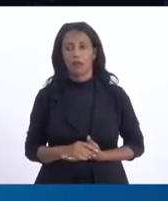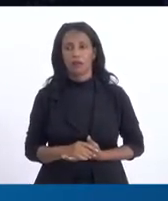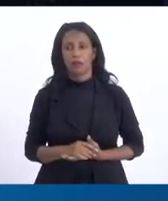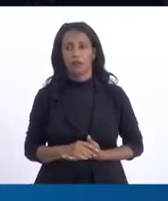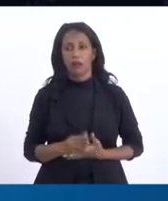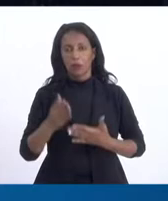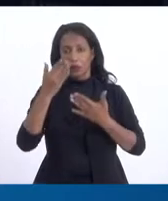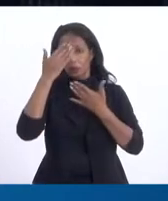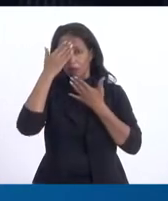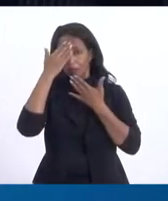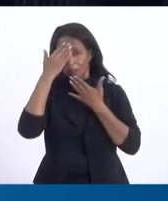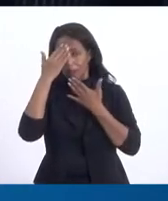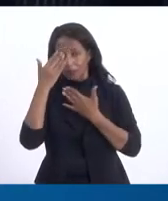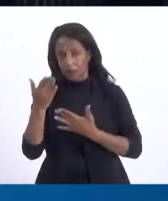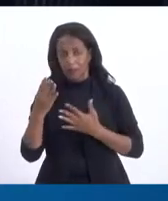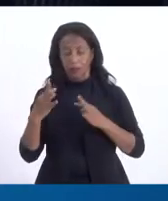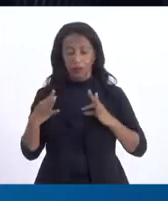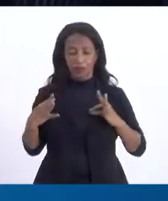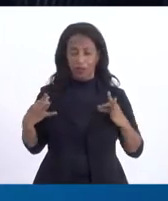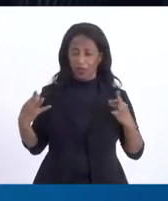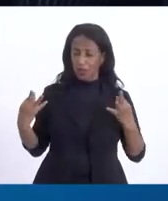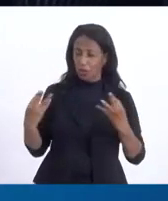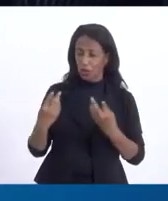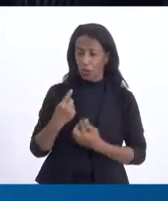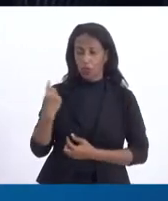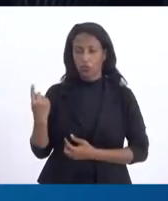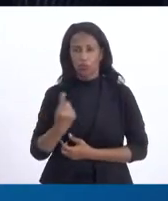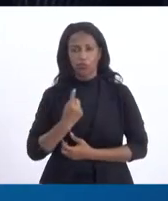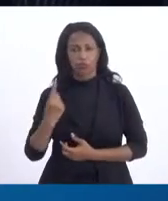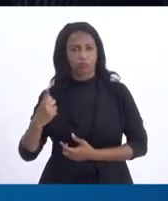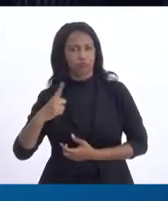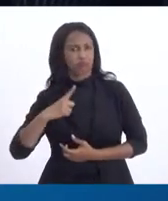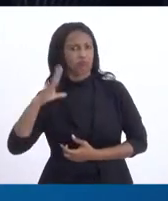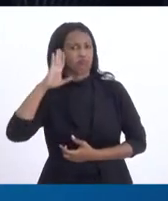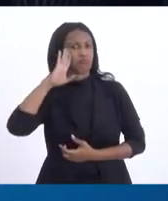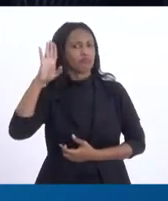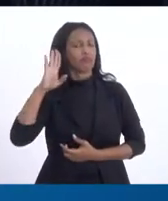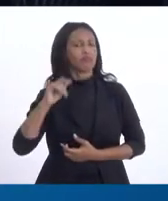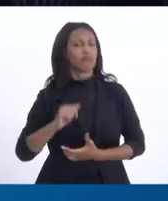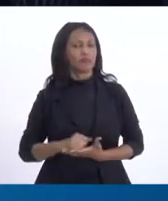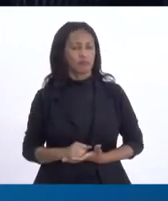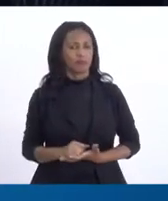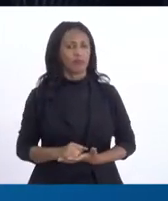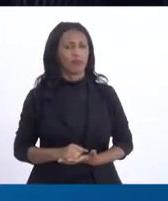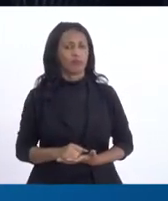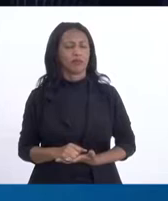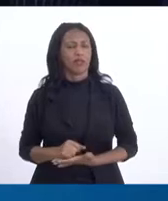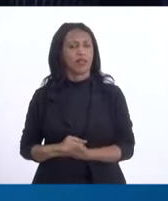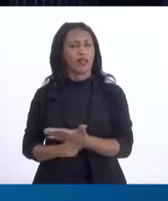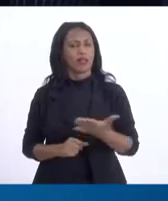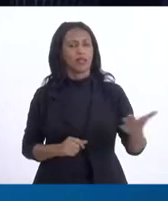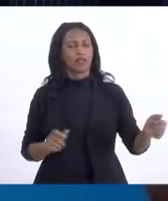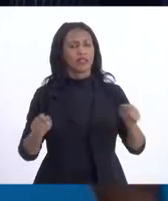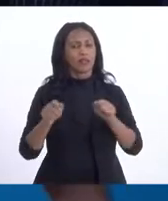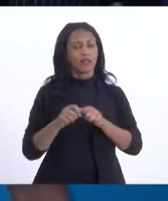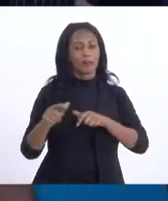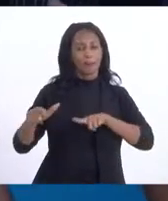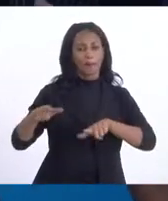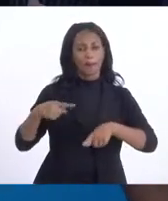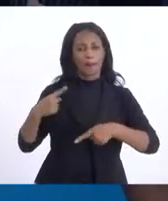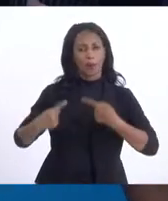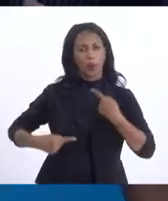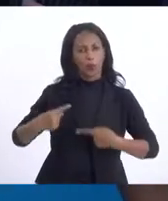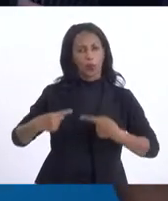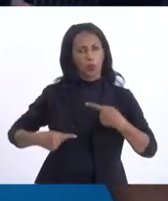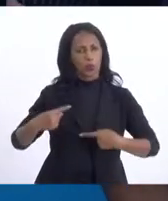o agradecimento que todos nós temos, principalmente aqueles que fazem política de